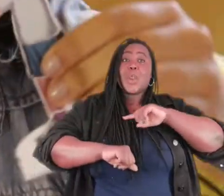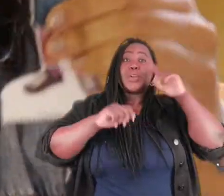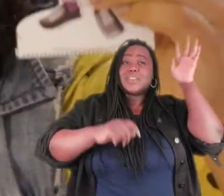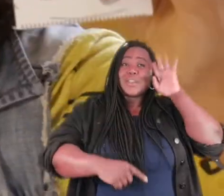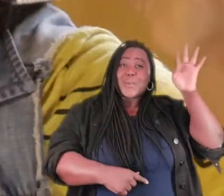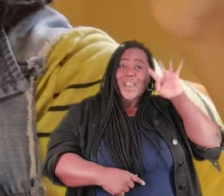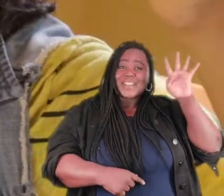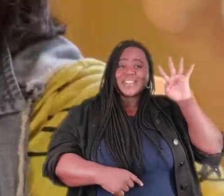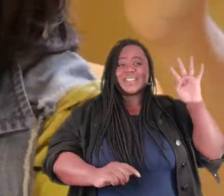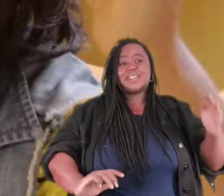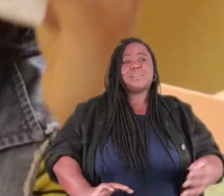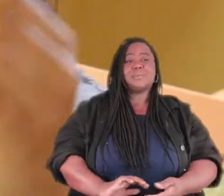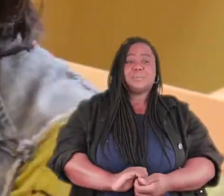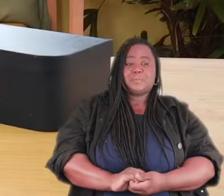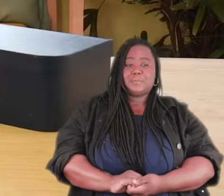gente imagina.